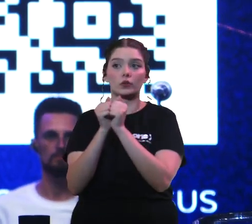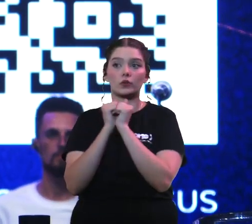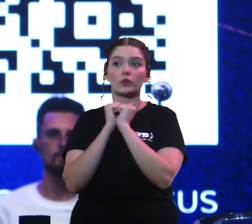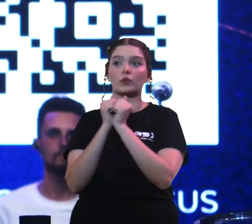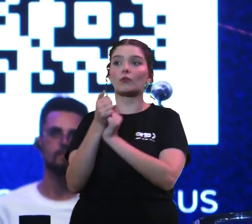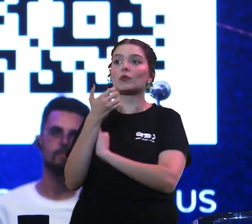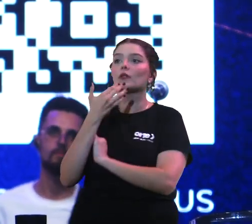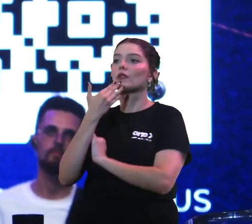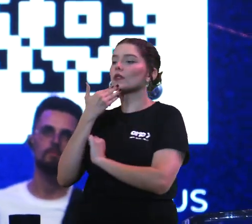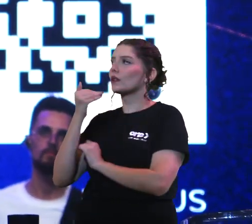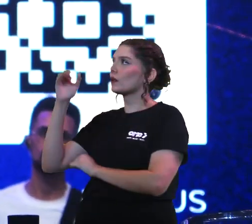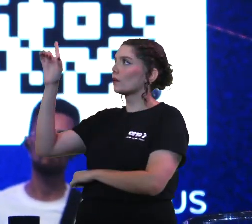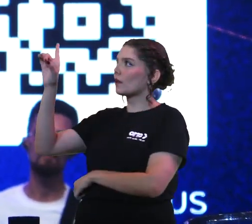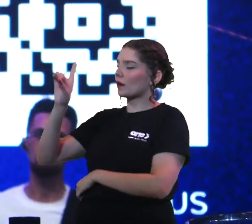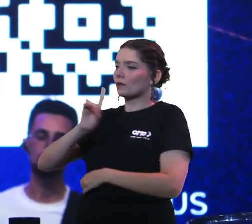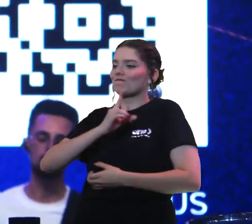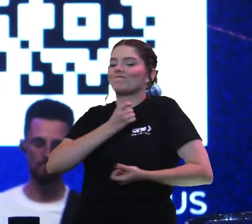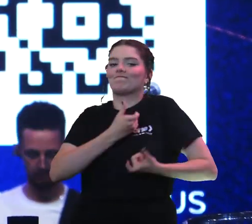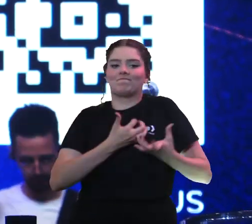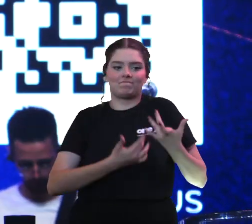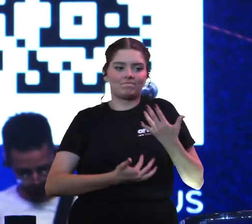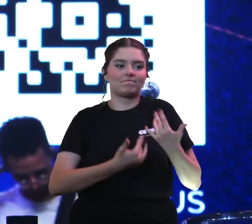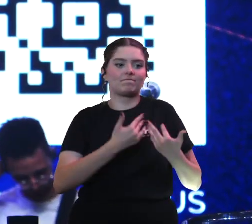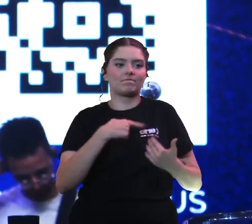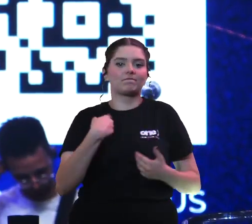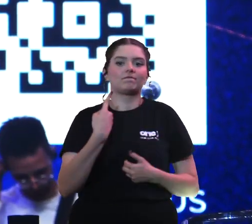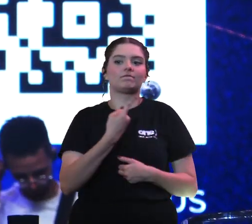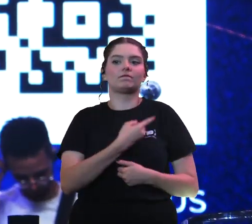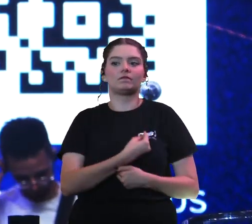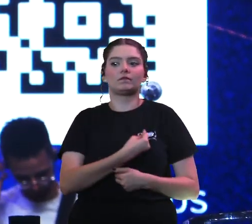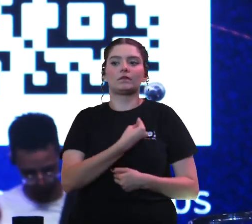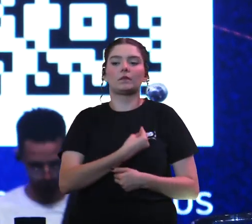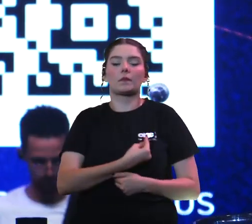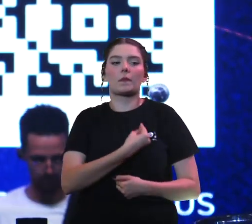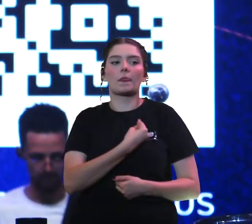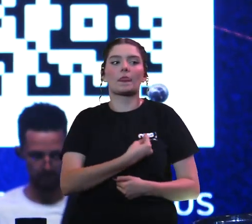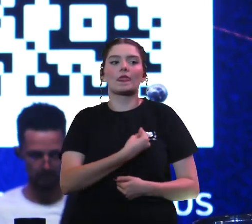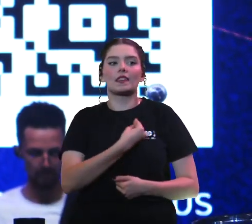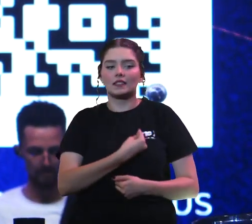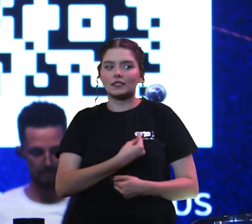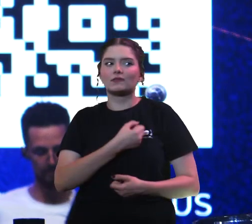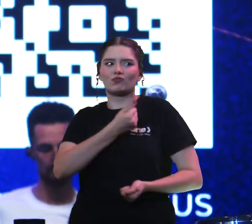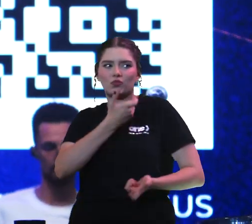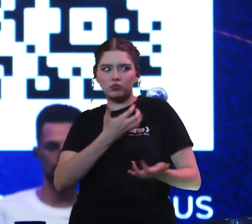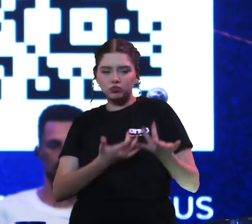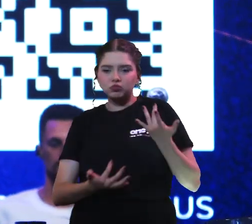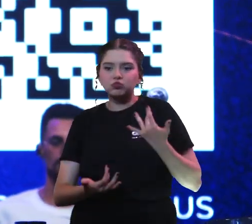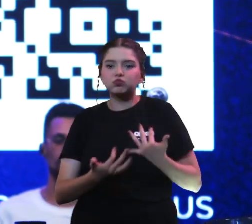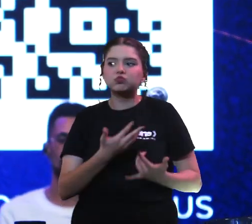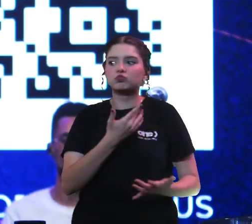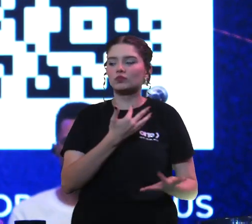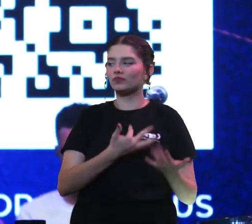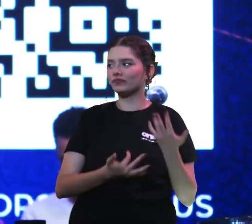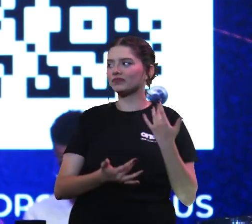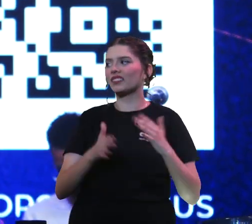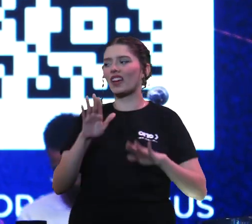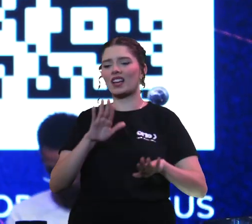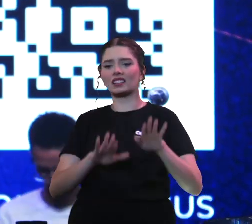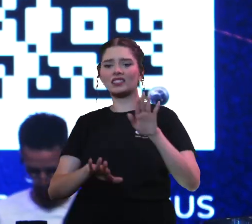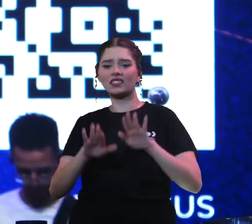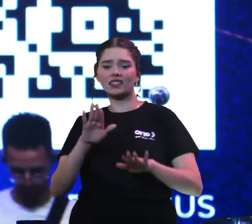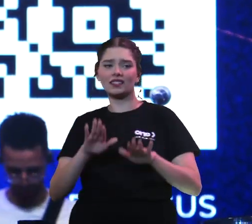novo despertamento espiritual nas nossas vidas, para que possamos sair daqui incendiados pelo Senhor. Algumas